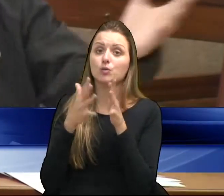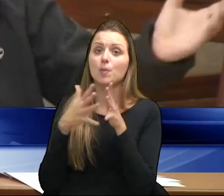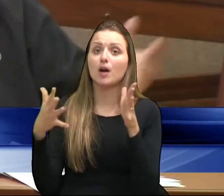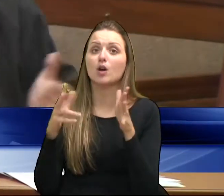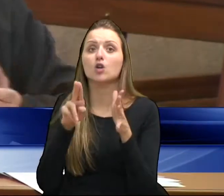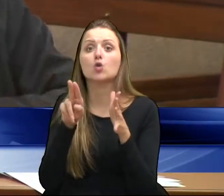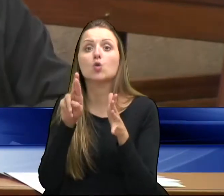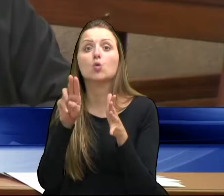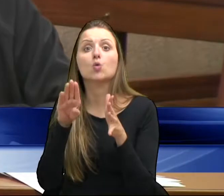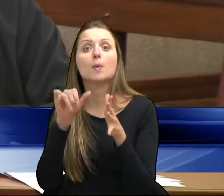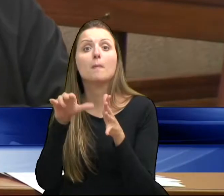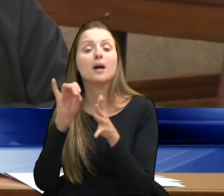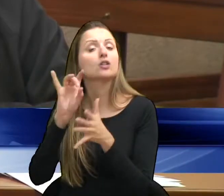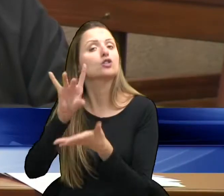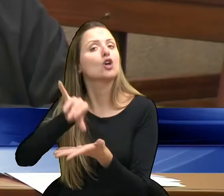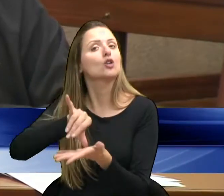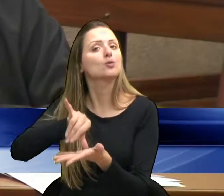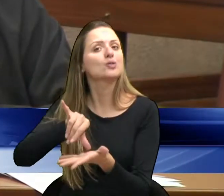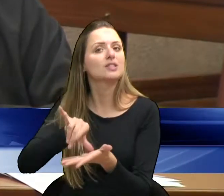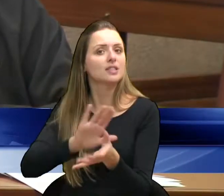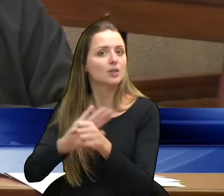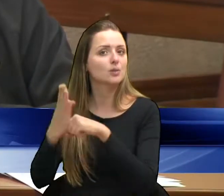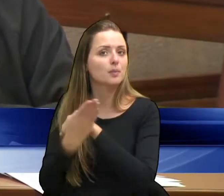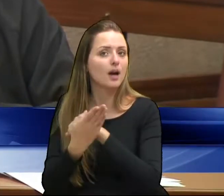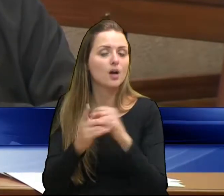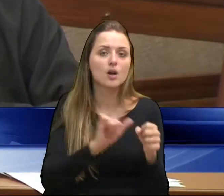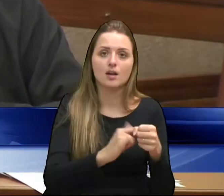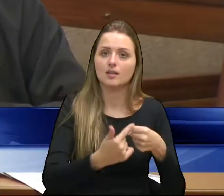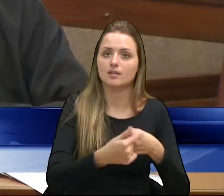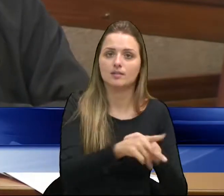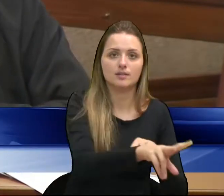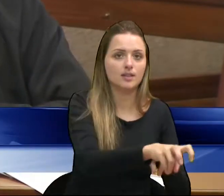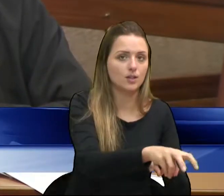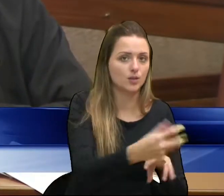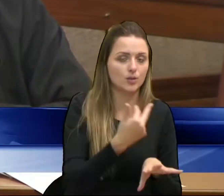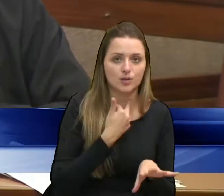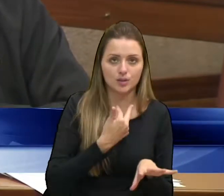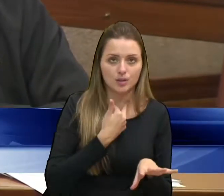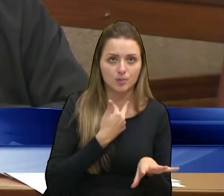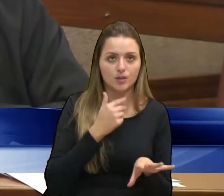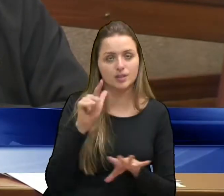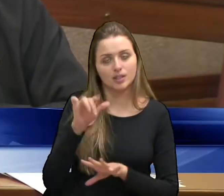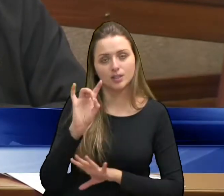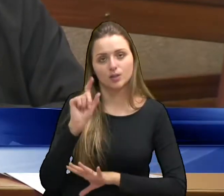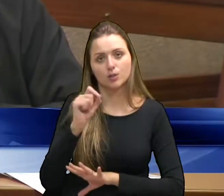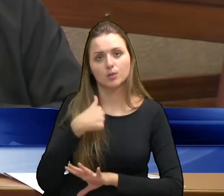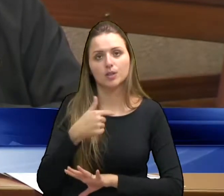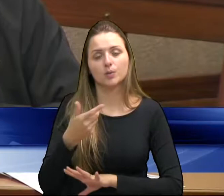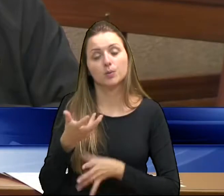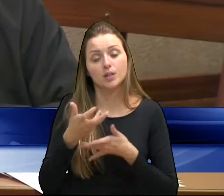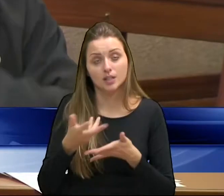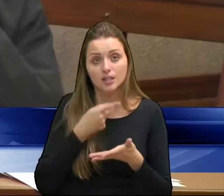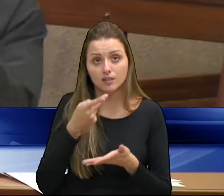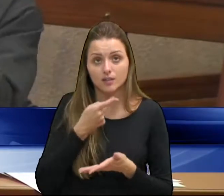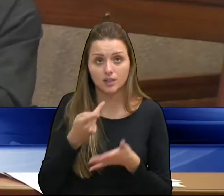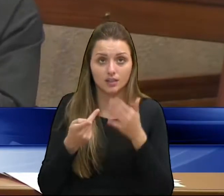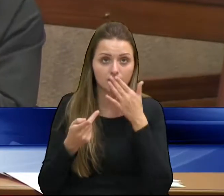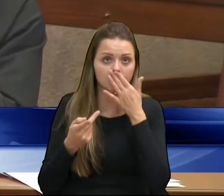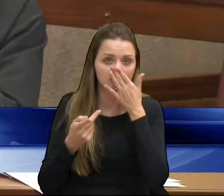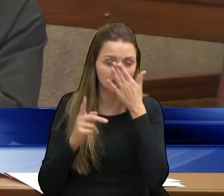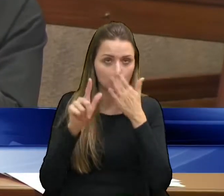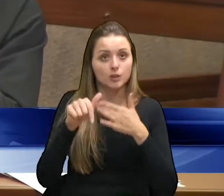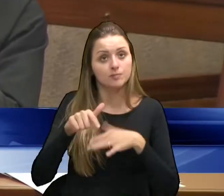só no perímetro urbano que pode operar, né? E no mais, era isso que eu tinha para colocar, né? Esse é o